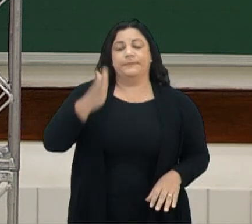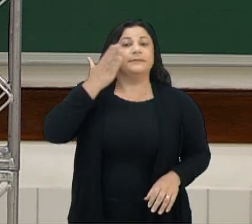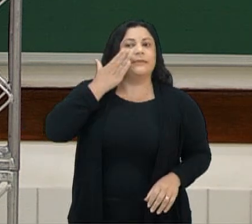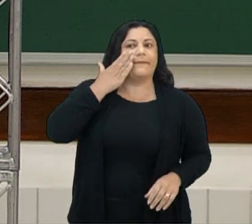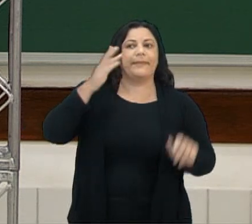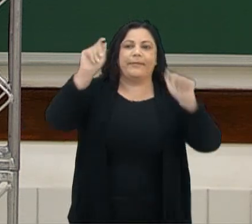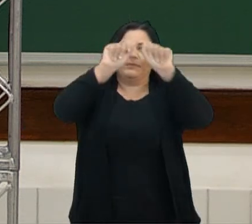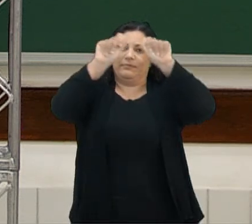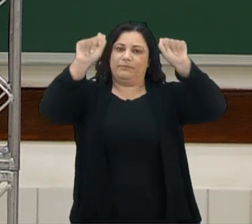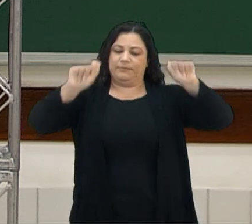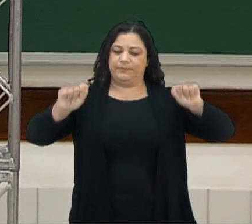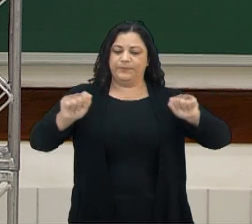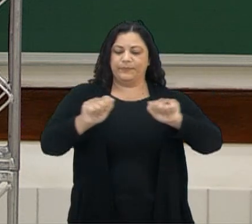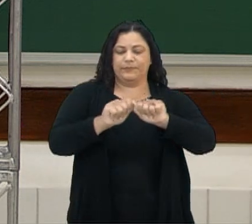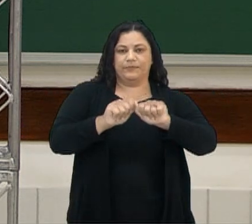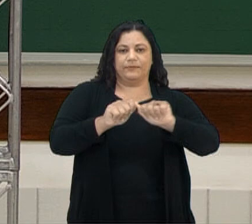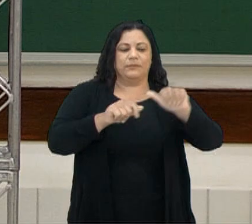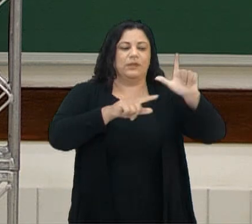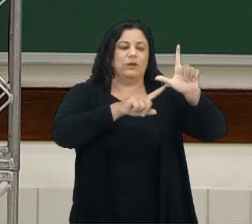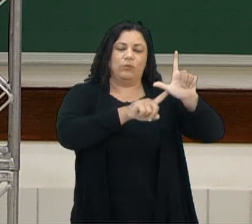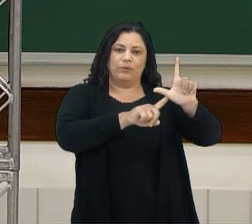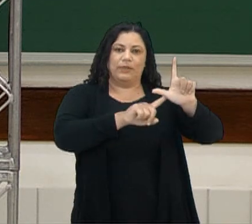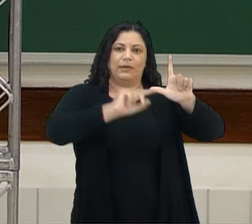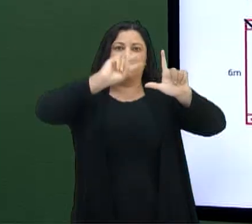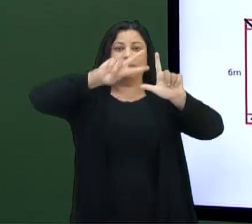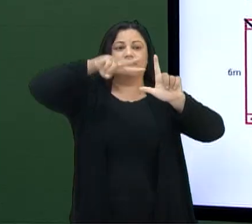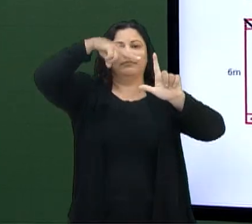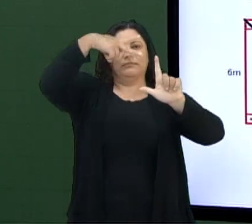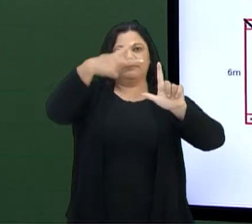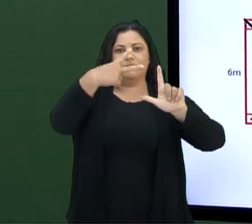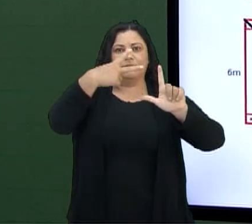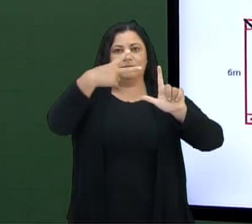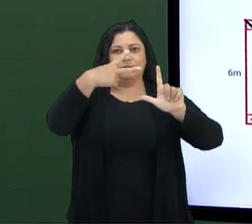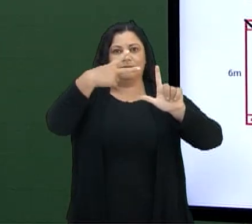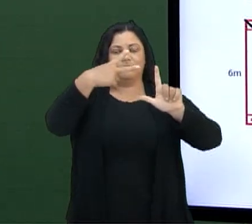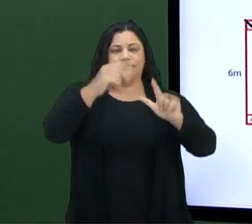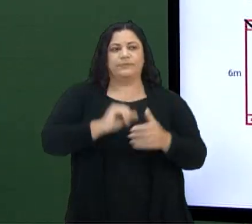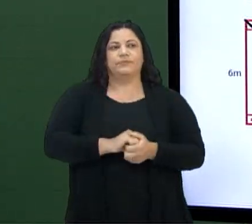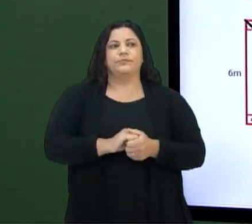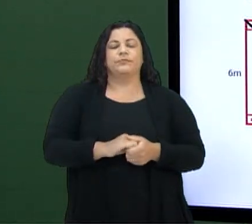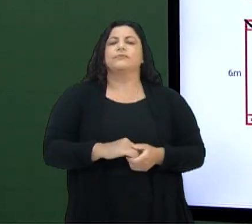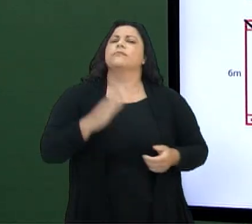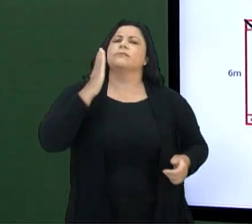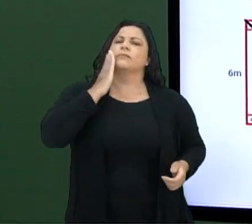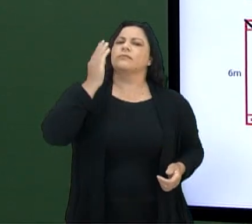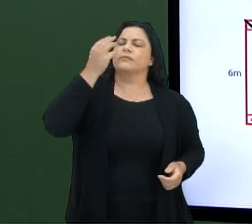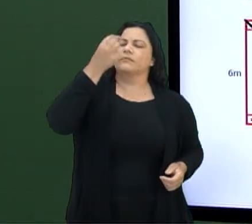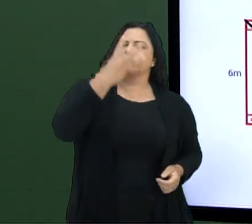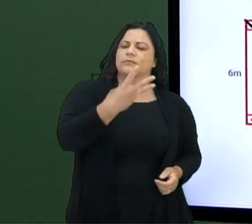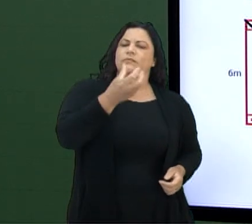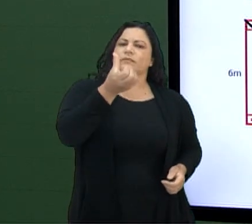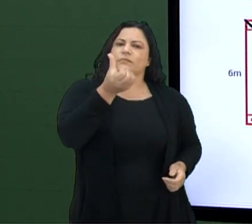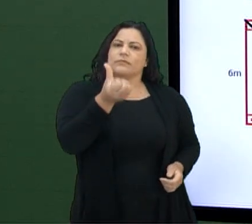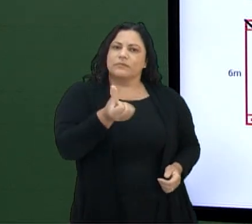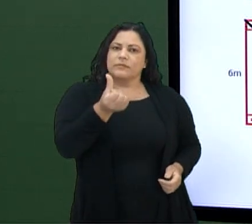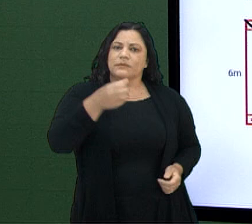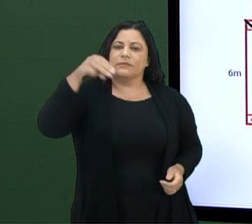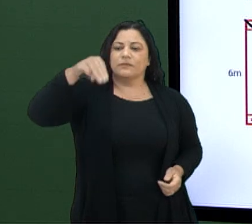lado elevado ao quadrado, certo? Como essa área é 36 metros quadrados,